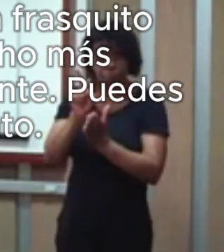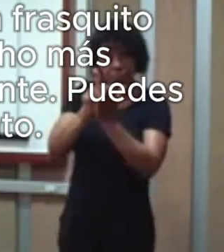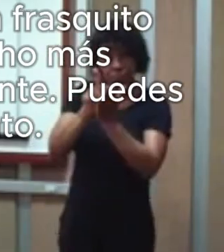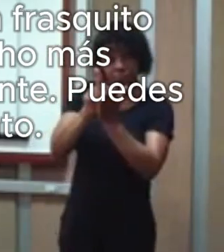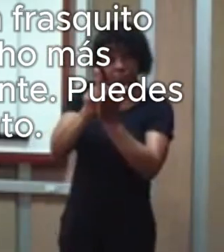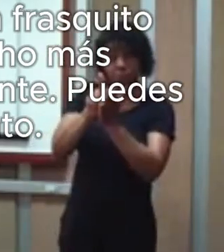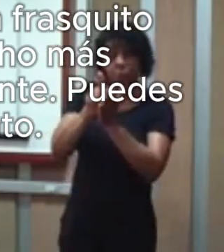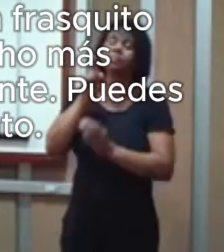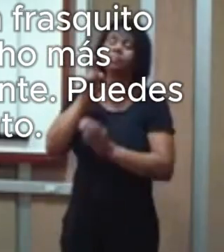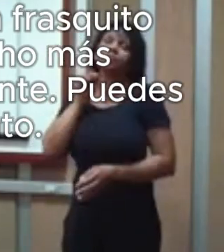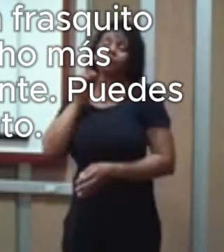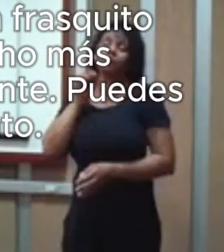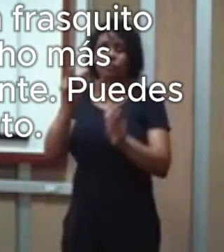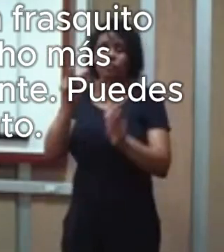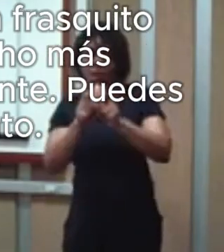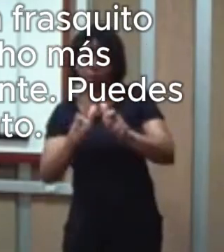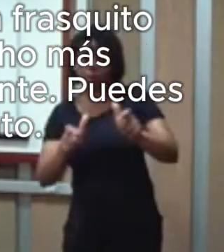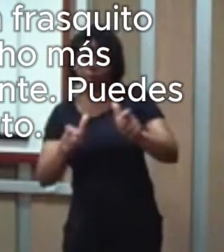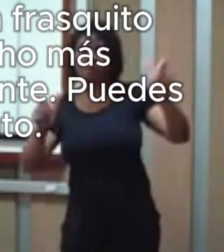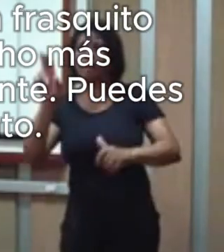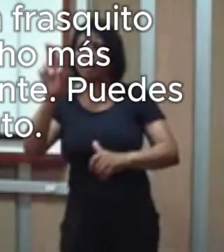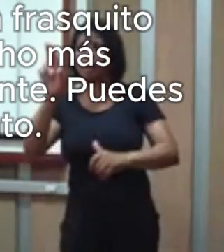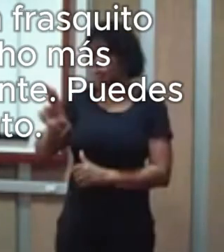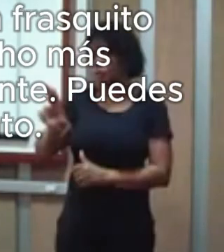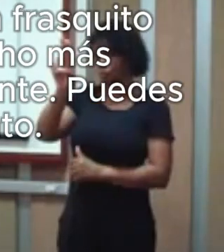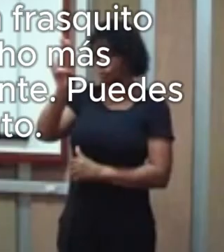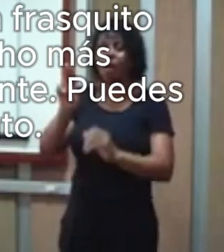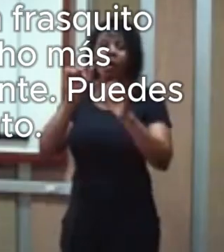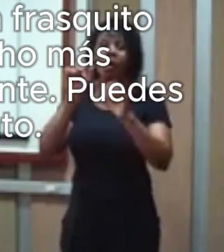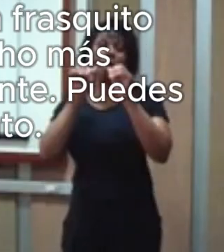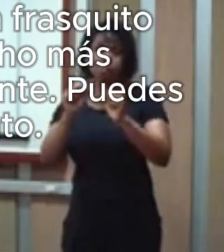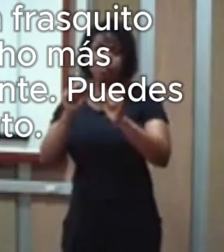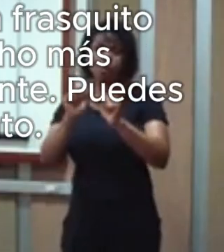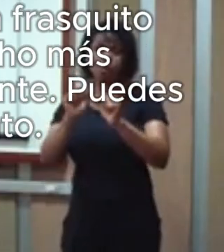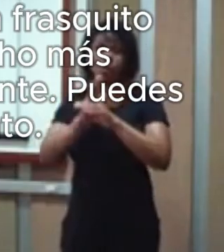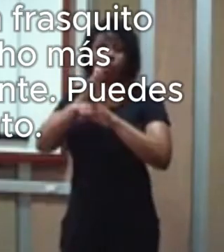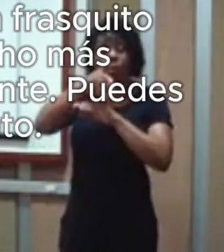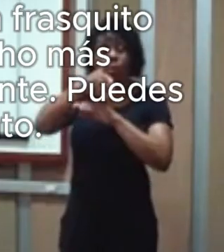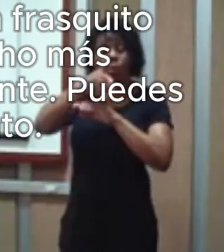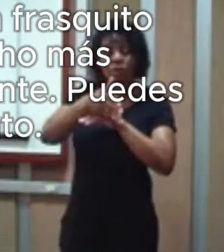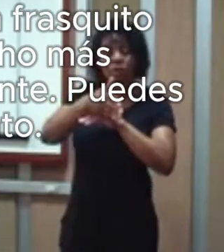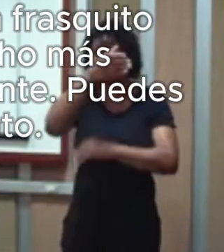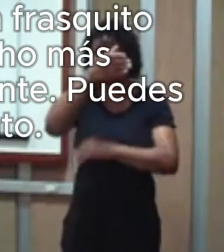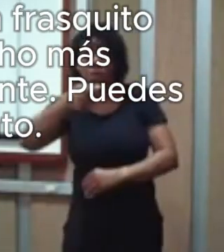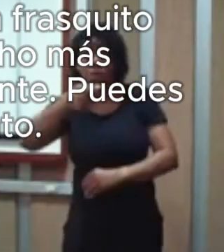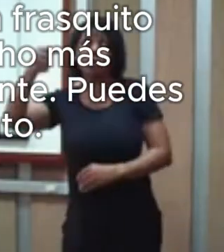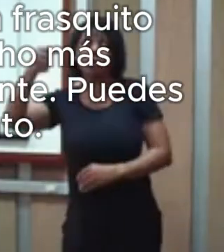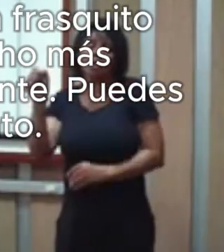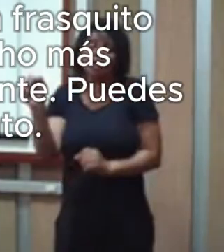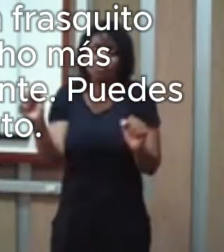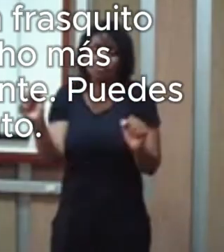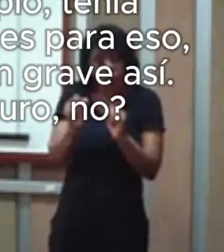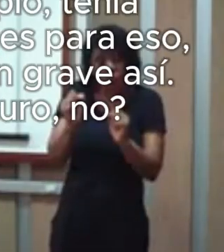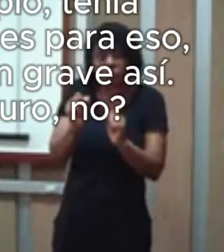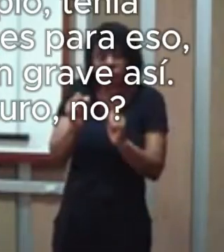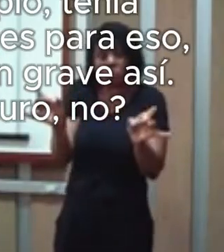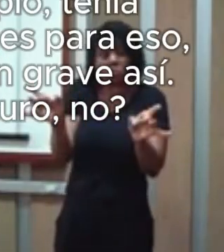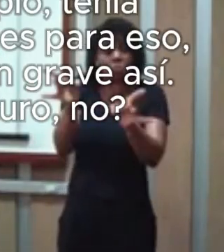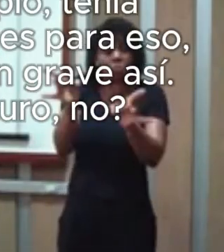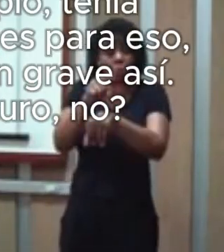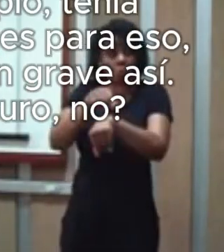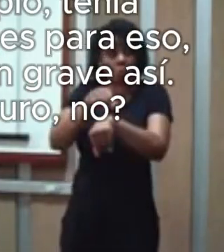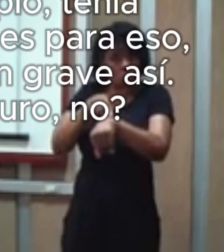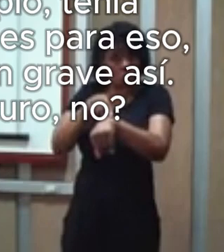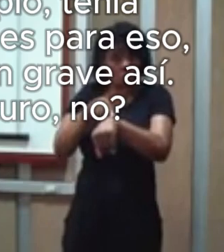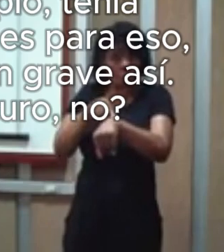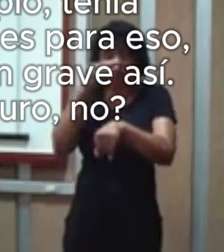você ampliar e usar. Pode ter dentro do hospital, dentro do freezer, tira, bota e está pronto na hora. Não tem problema